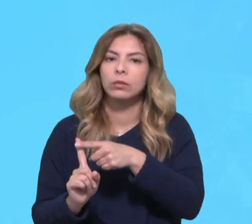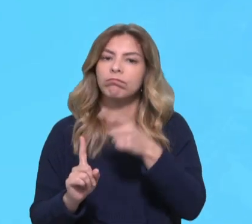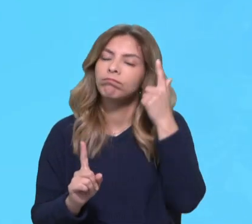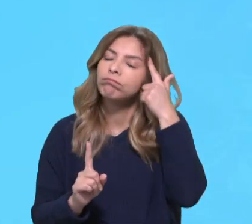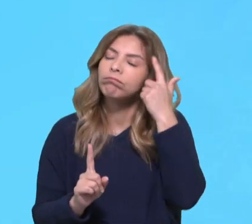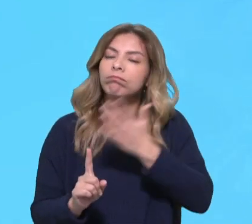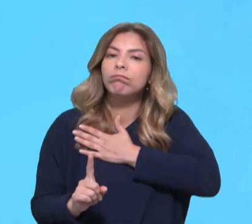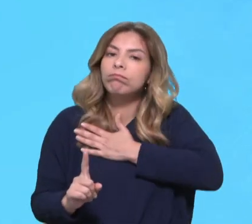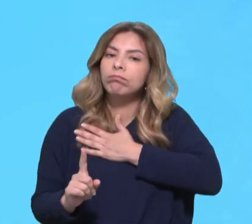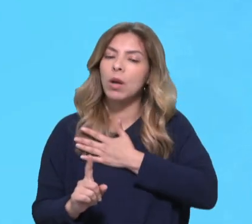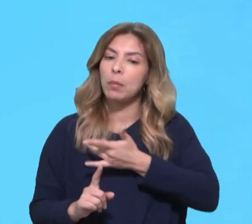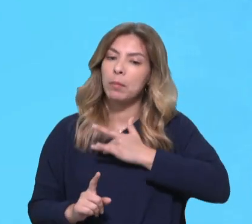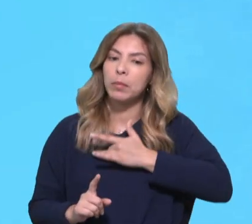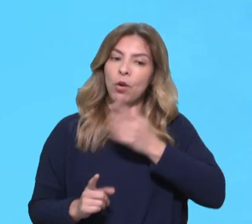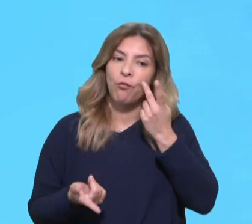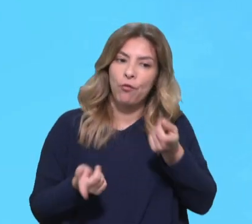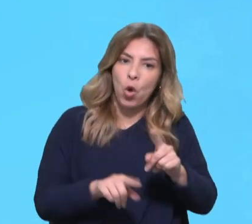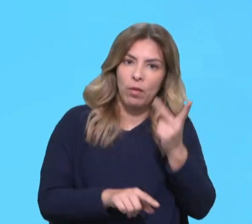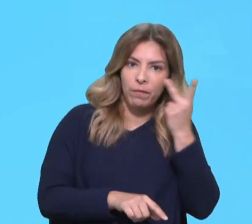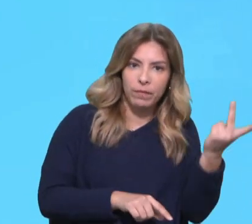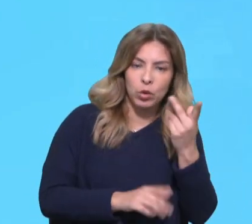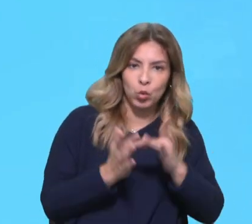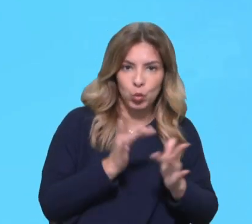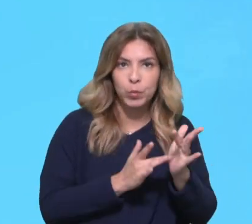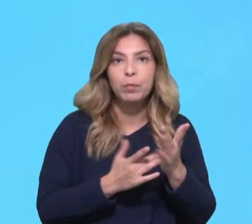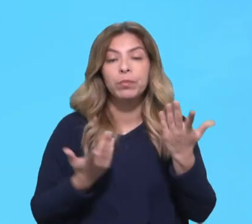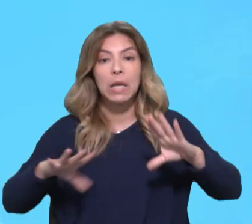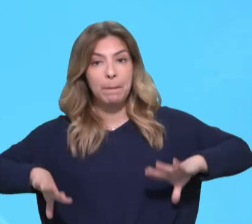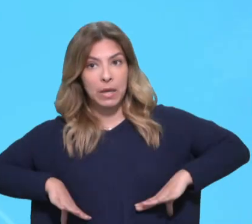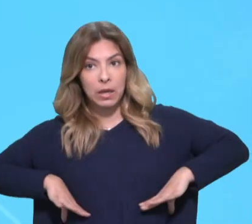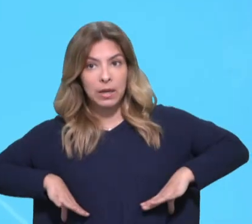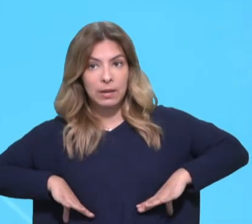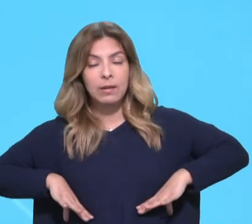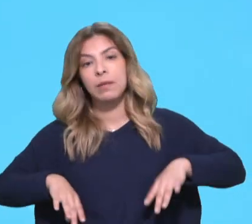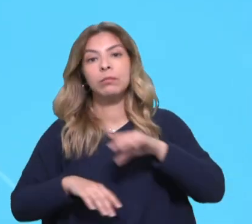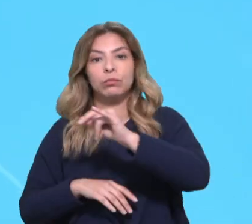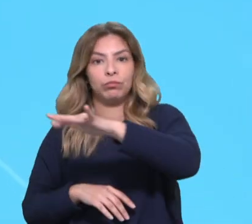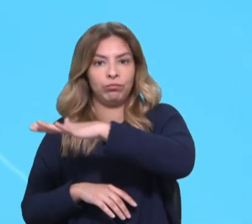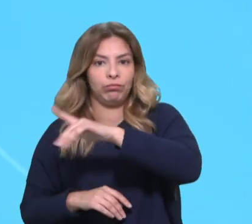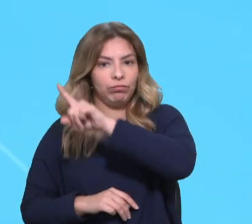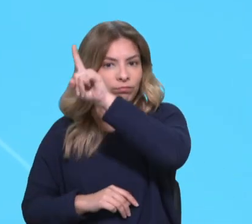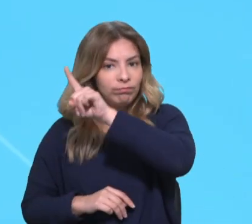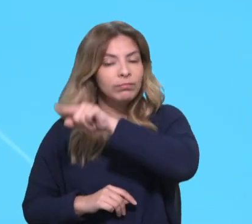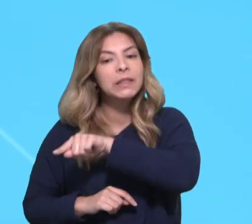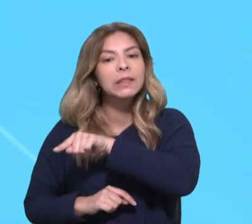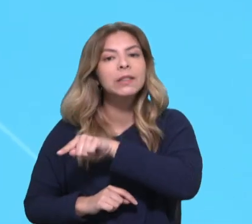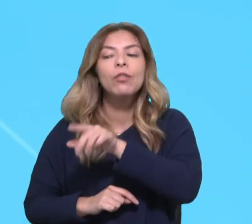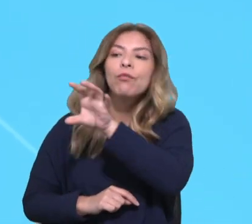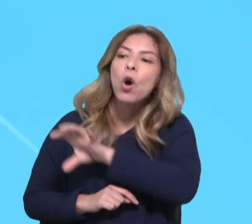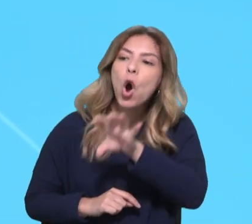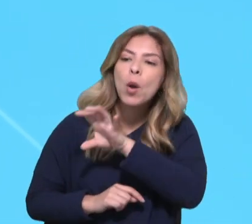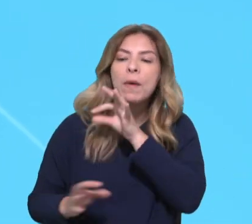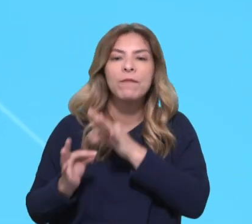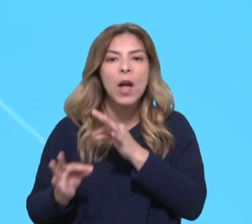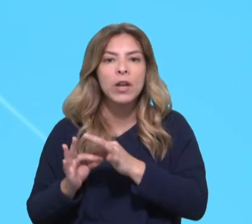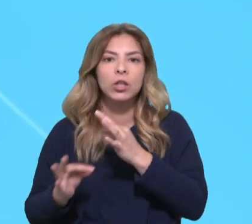morte e ressurreição de Cristo. Em Santa Maria da Feira, acredito que a tradição e, sobretudo, a forma de celebração